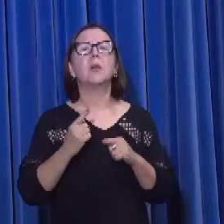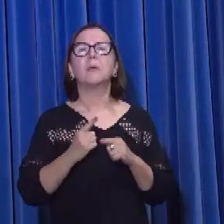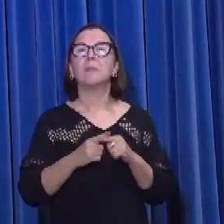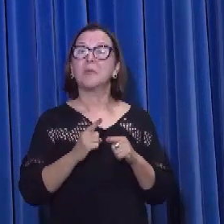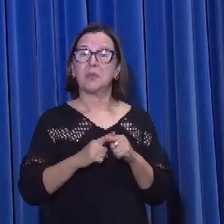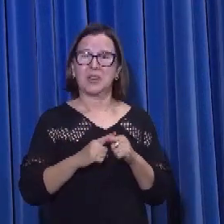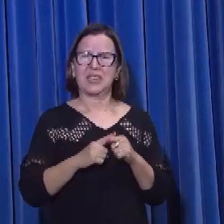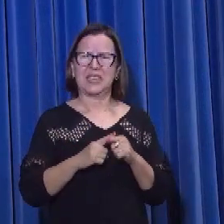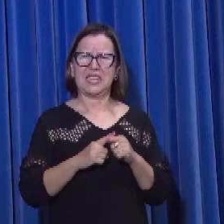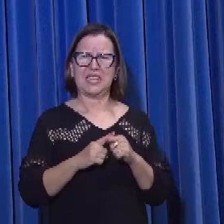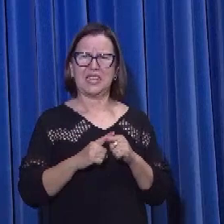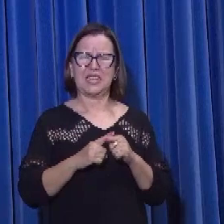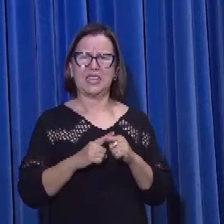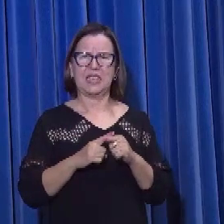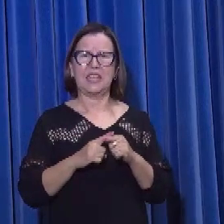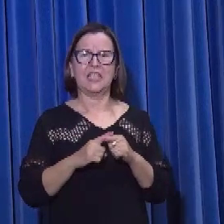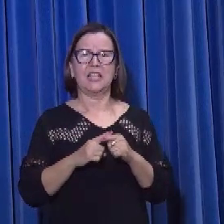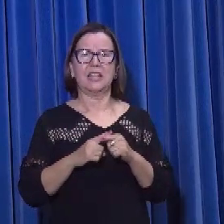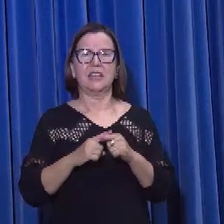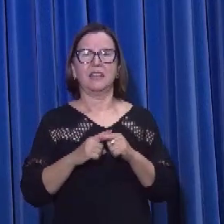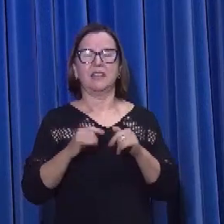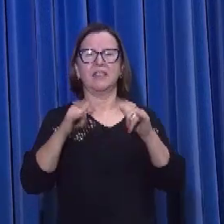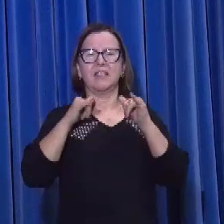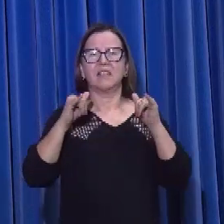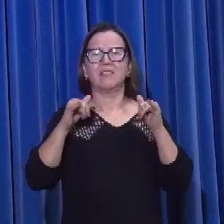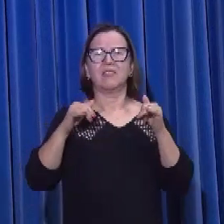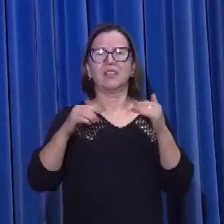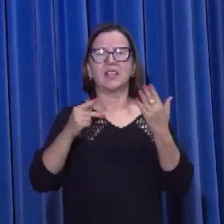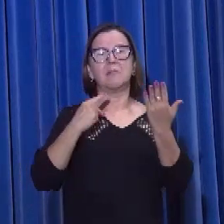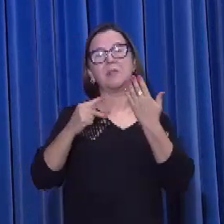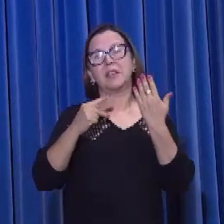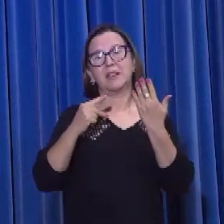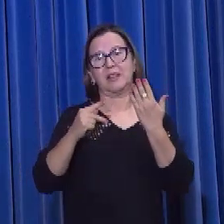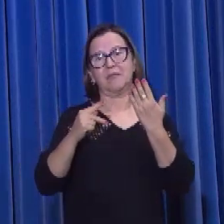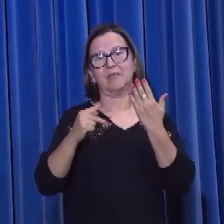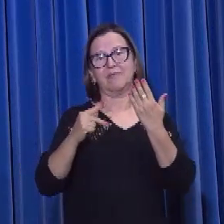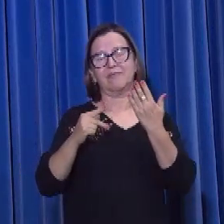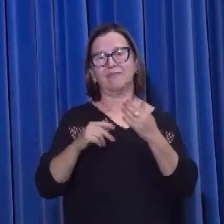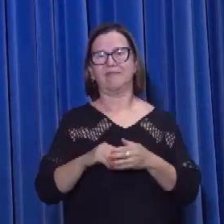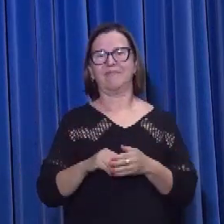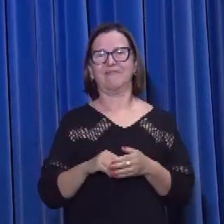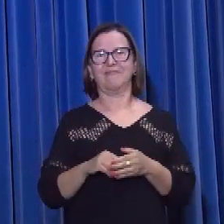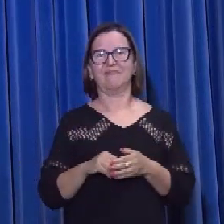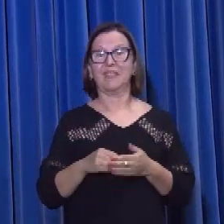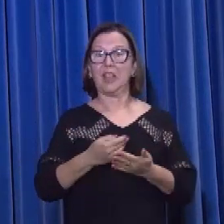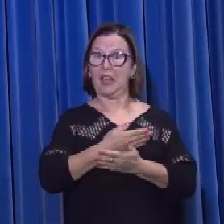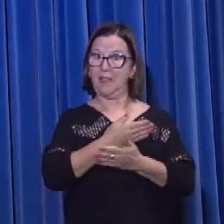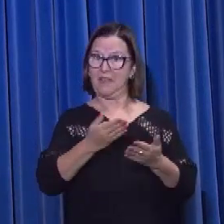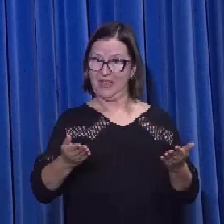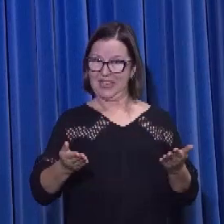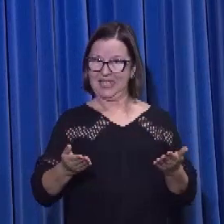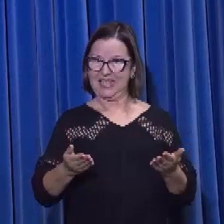dado o mistério de conhecer a vontade de Deus, mas a esses não.